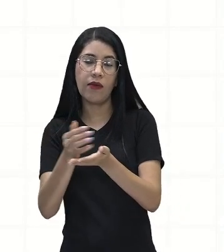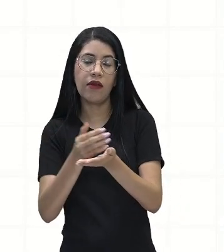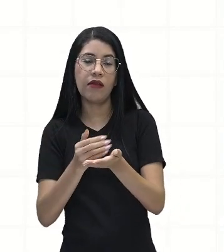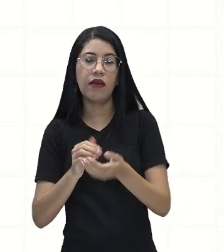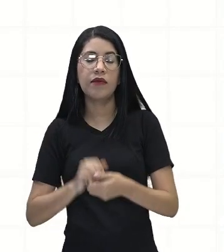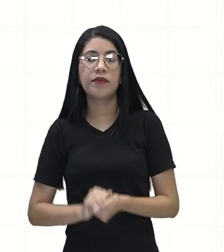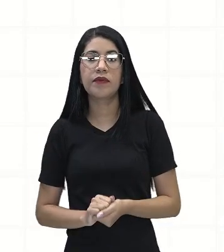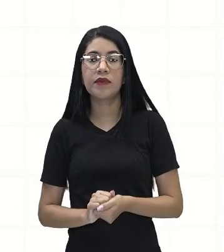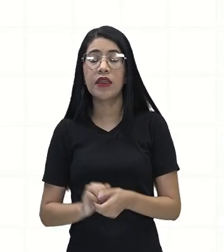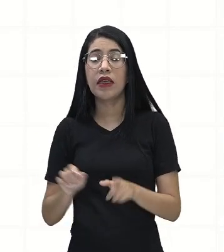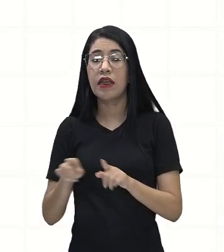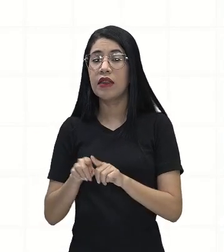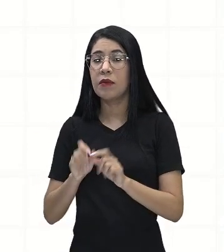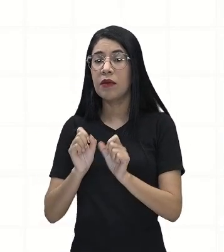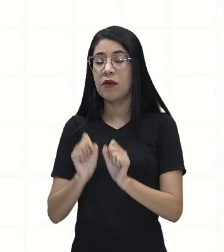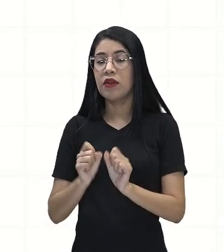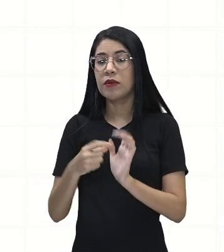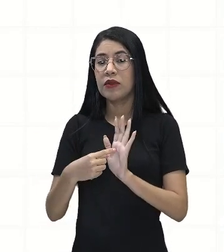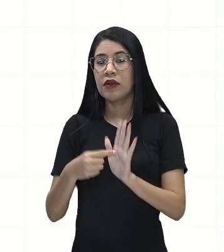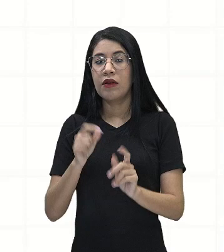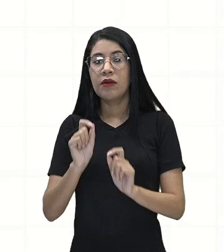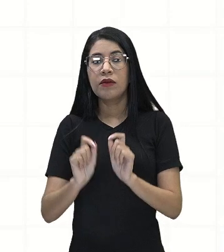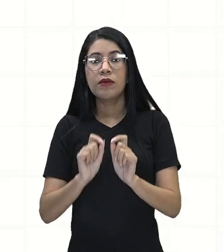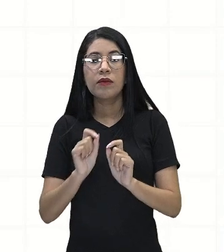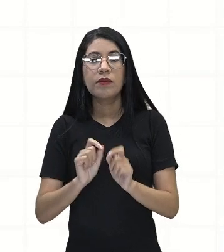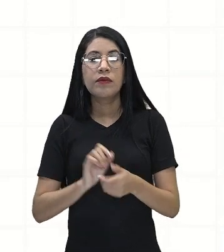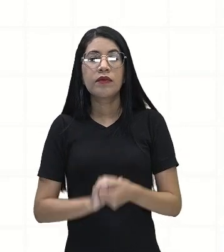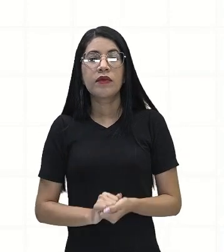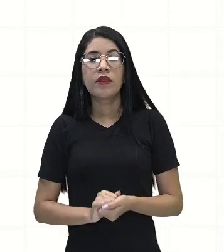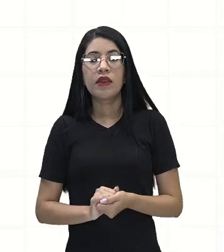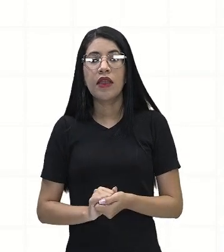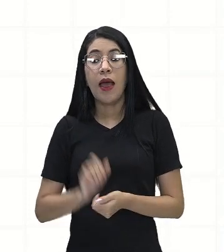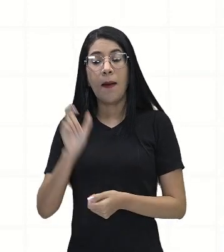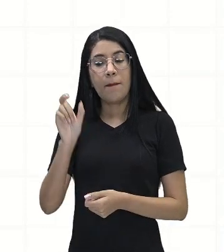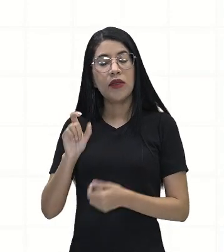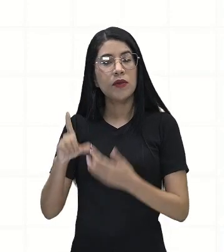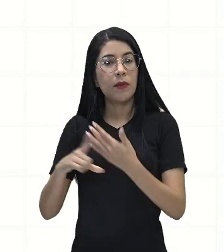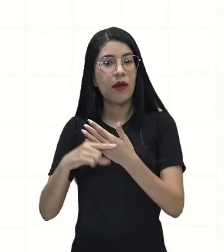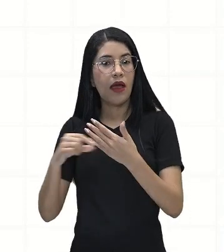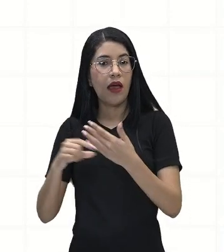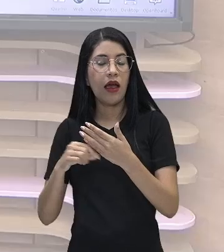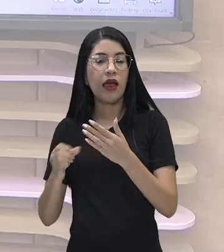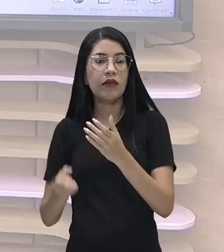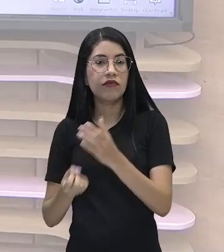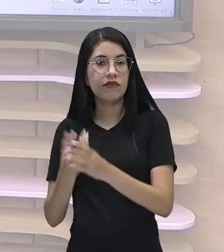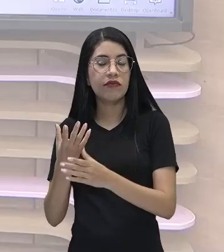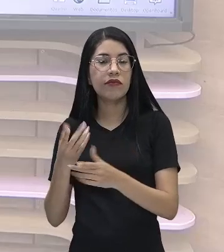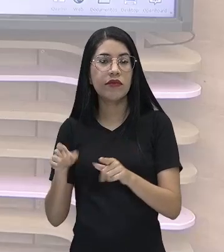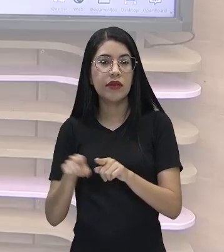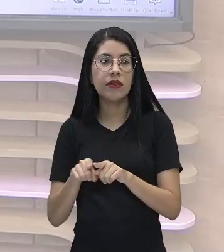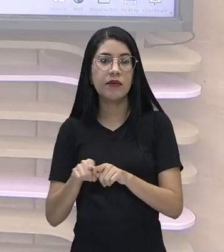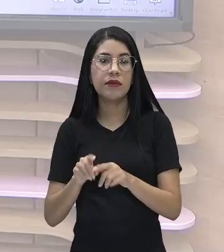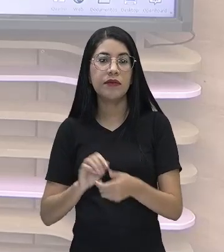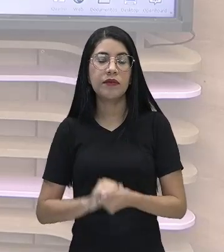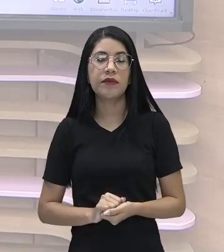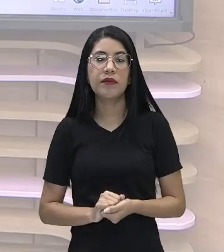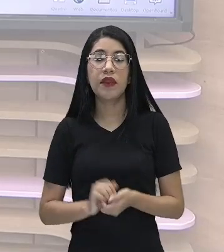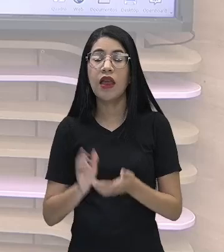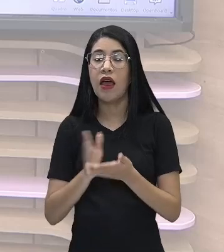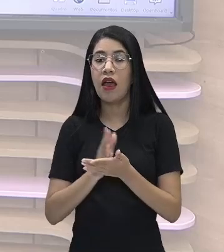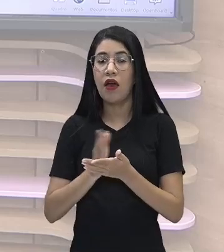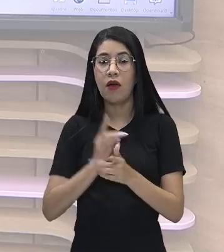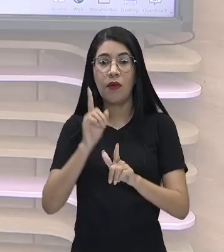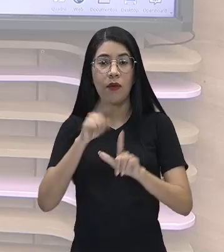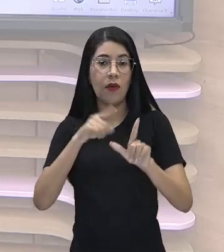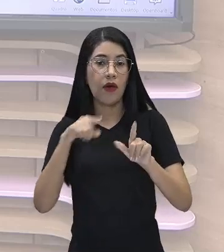fonte, ela pode trazer também a autoria do gráfico, certo? E também... em alguns gráficos a gente